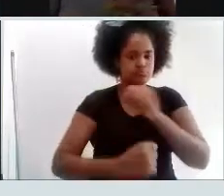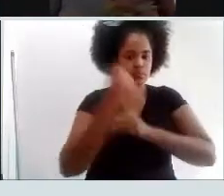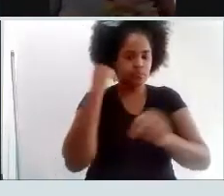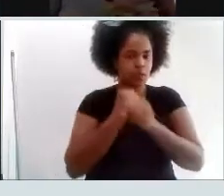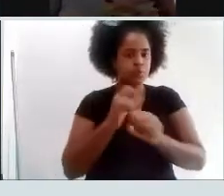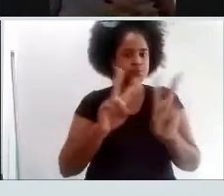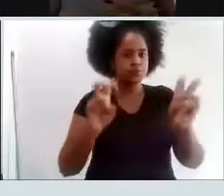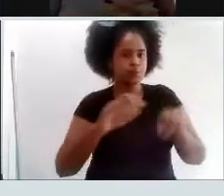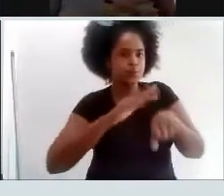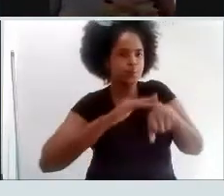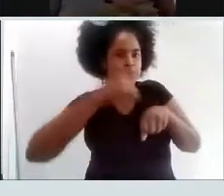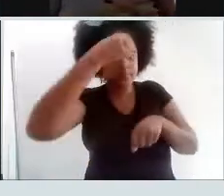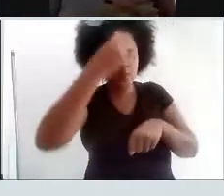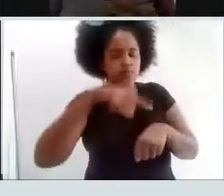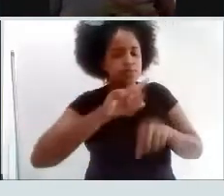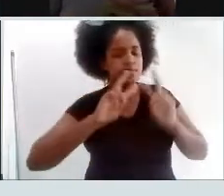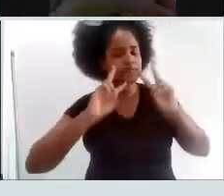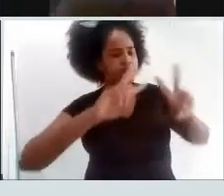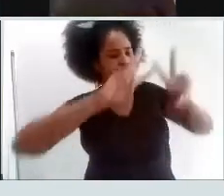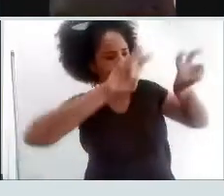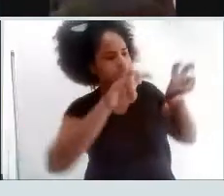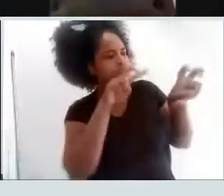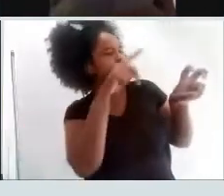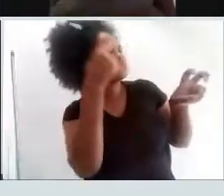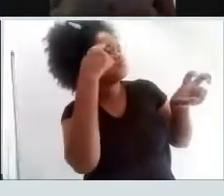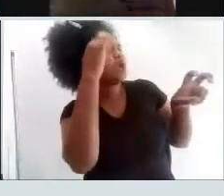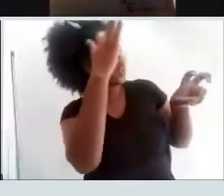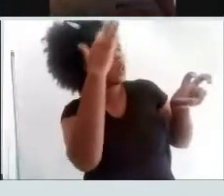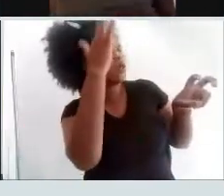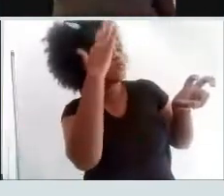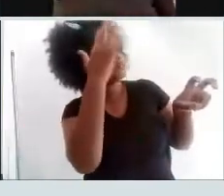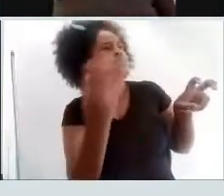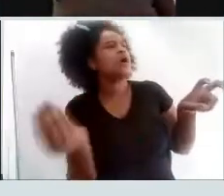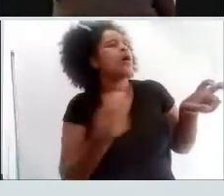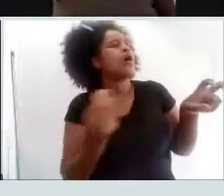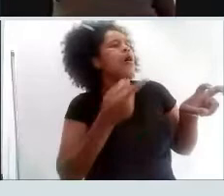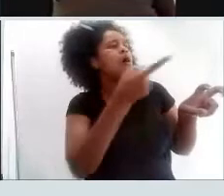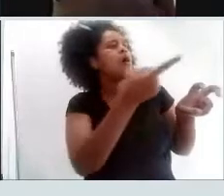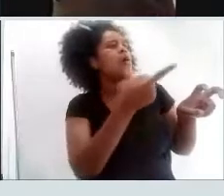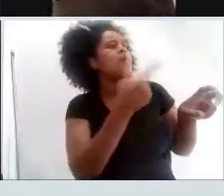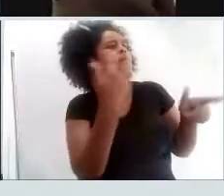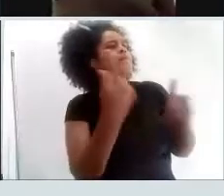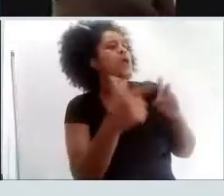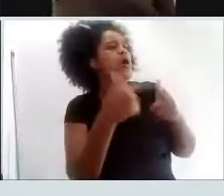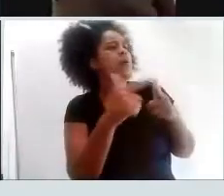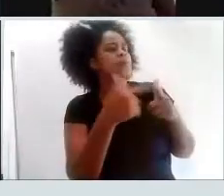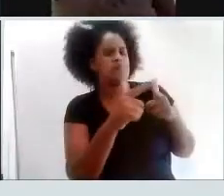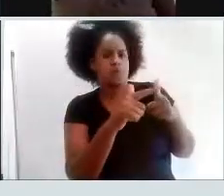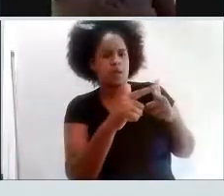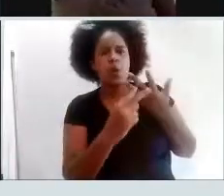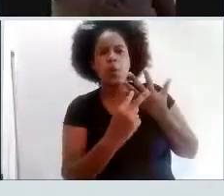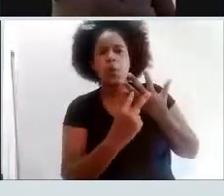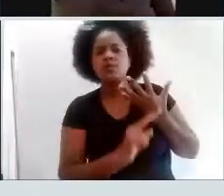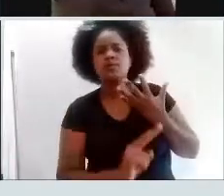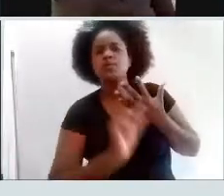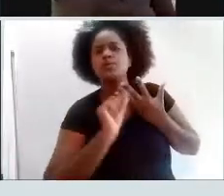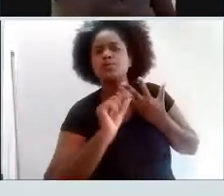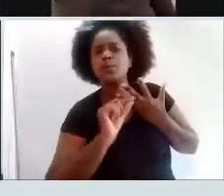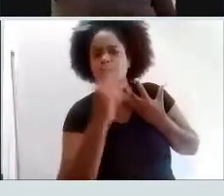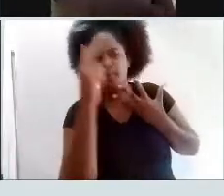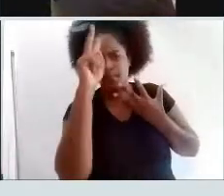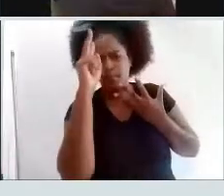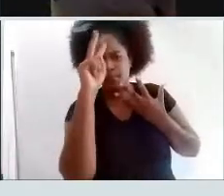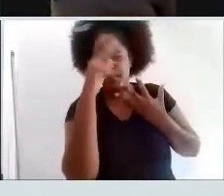e pensar qual é a causa desse problema. É justamente esse questionamento que vai fazer vocês